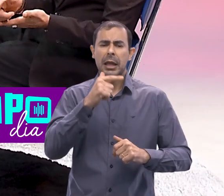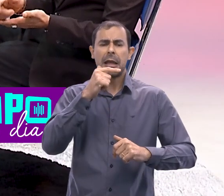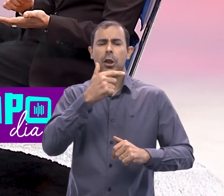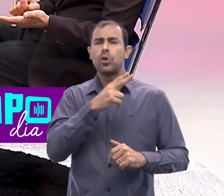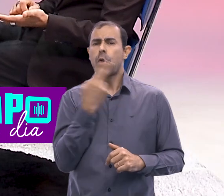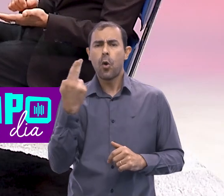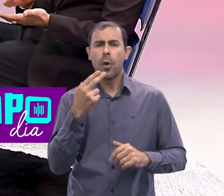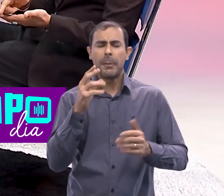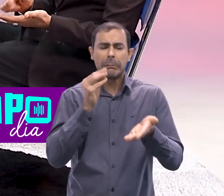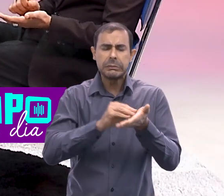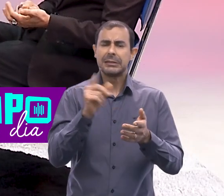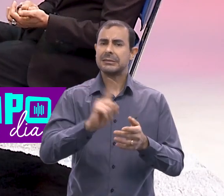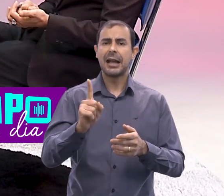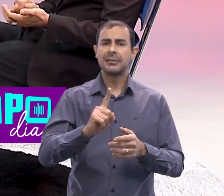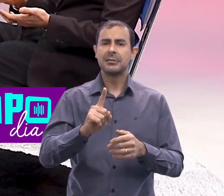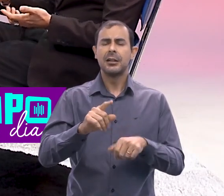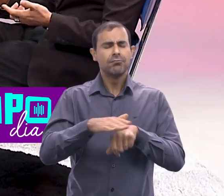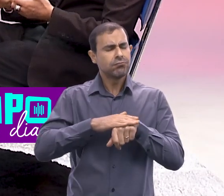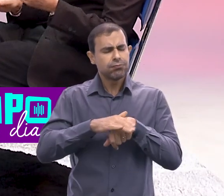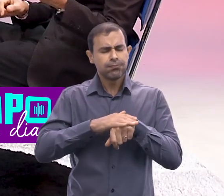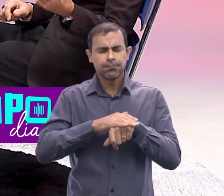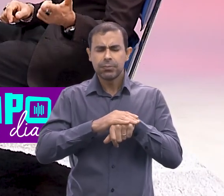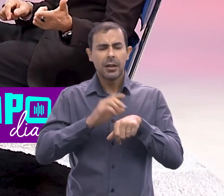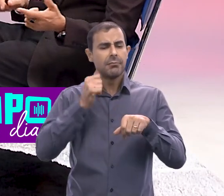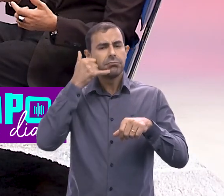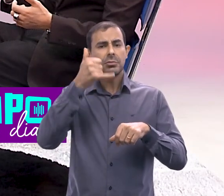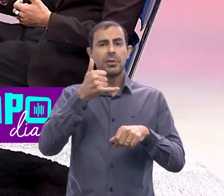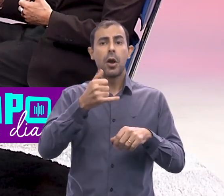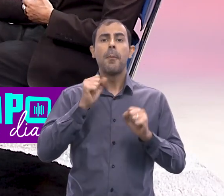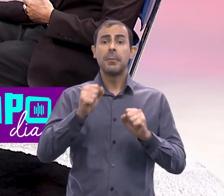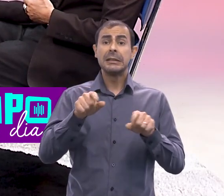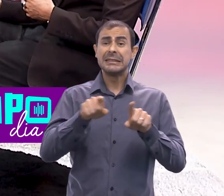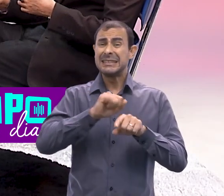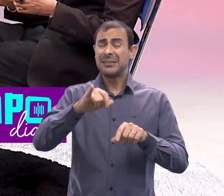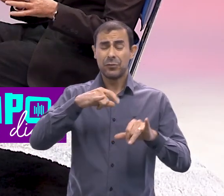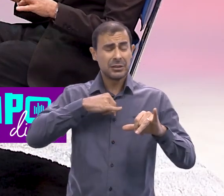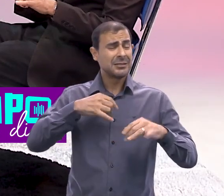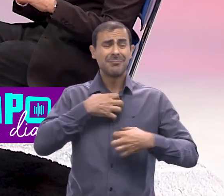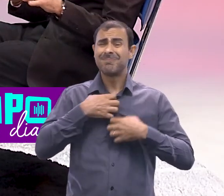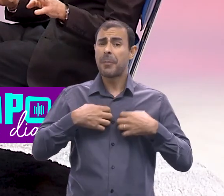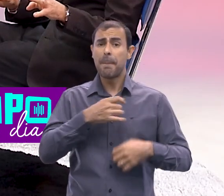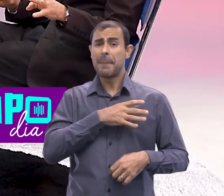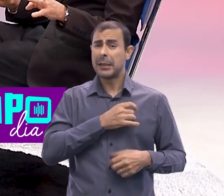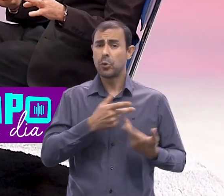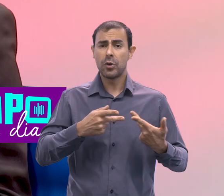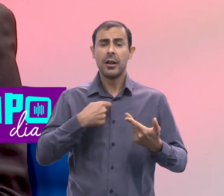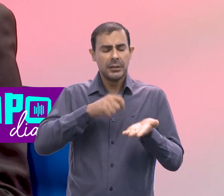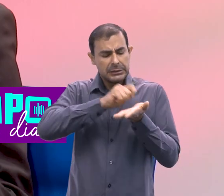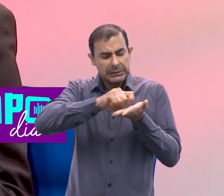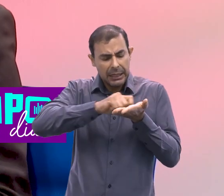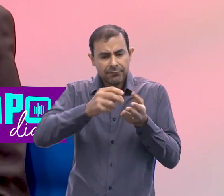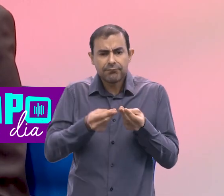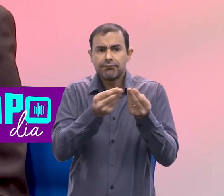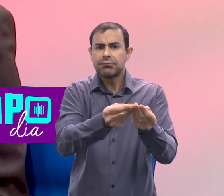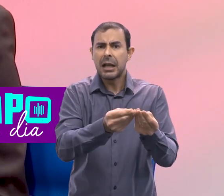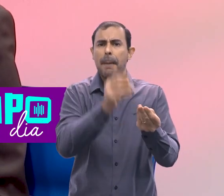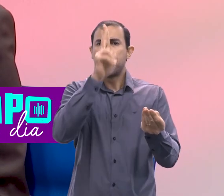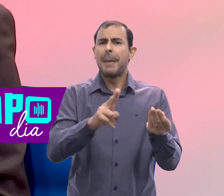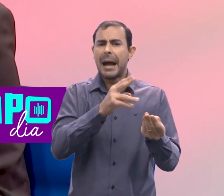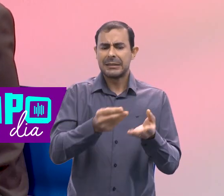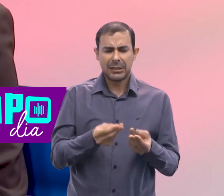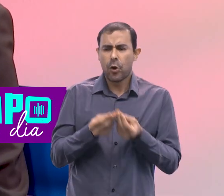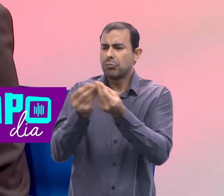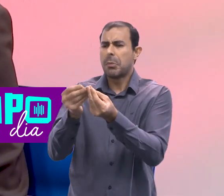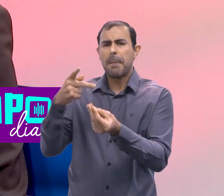e entrega para o professor, para a professora, para o padre, para o pastor, para o líder espírita, não importa, mas fale da sua